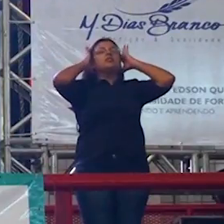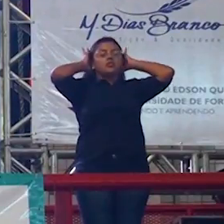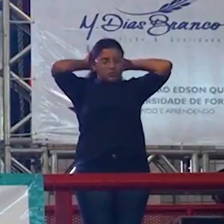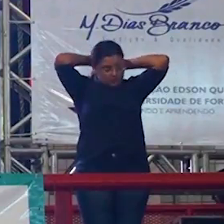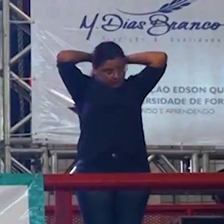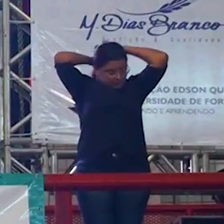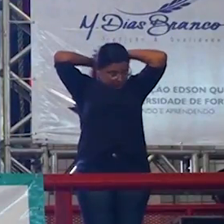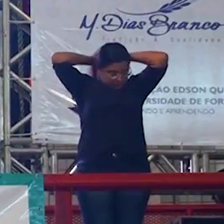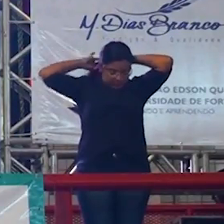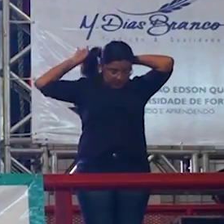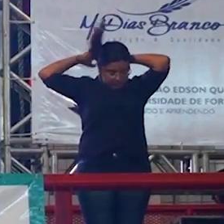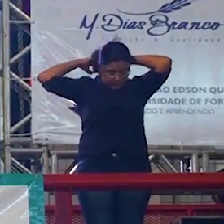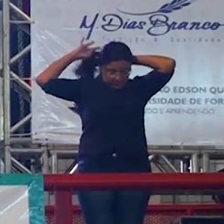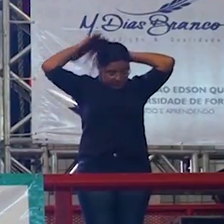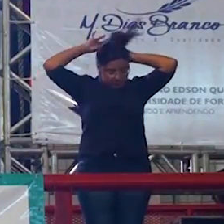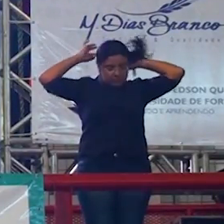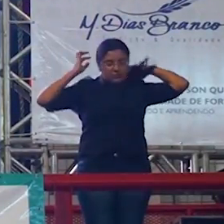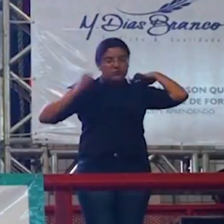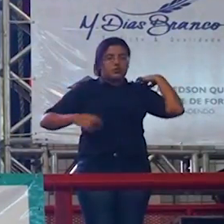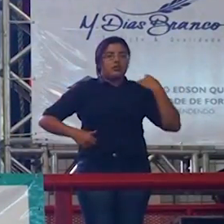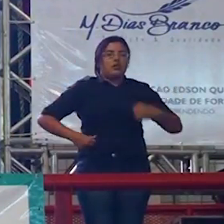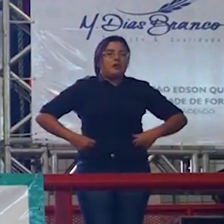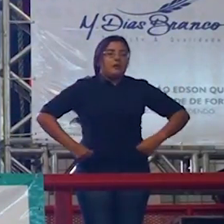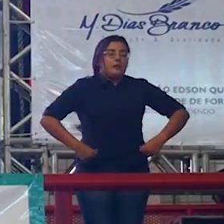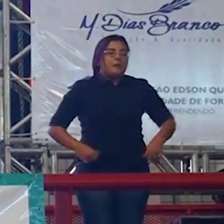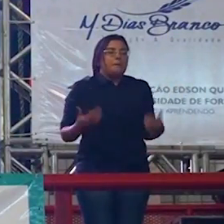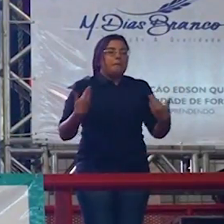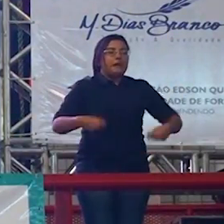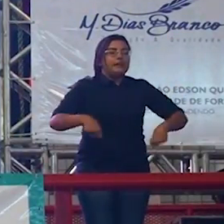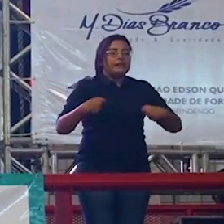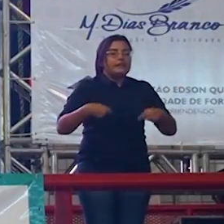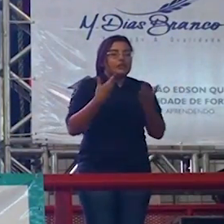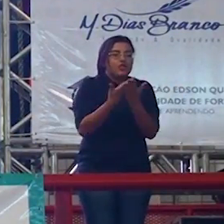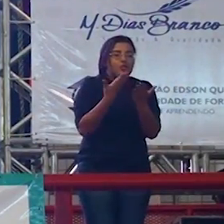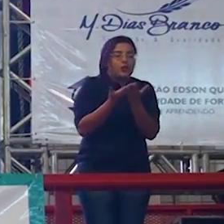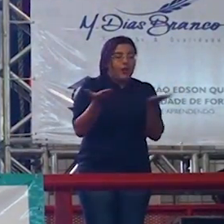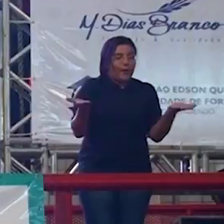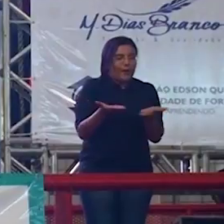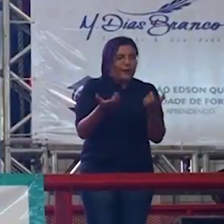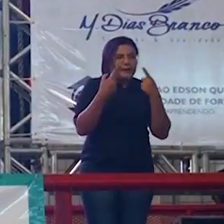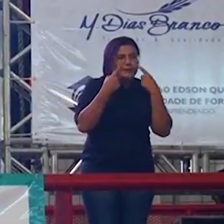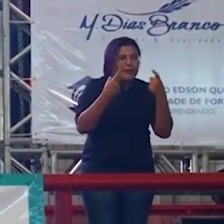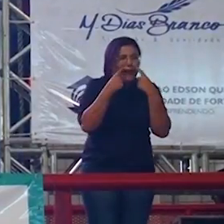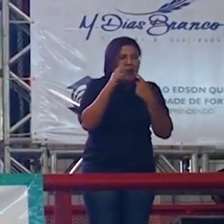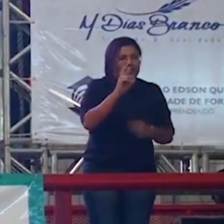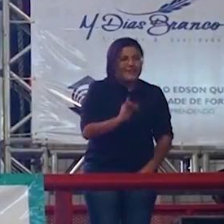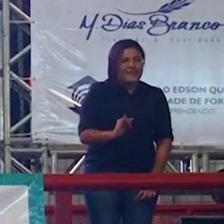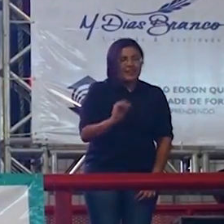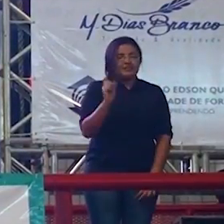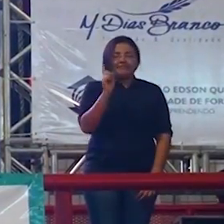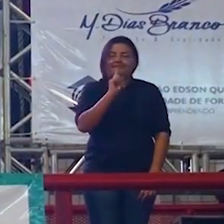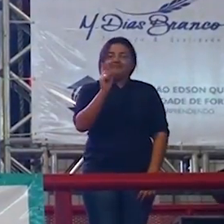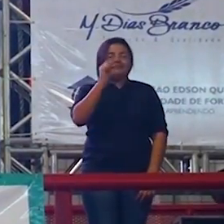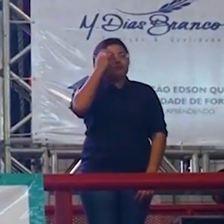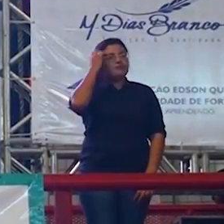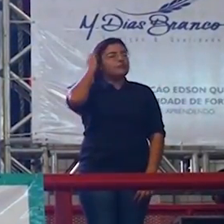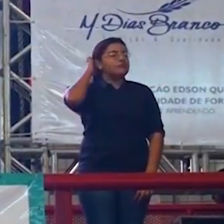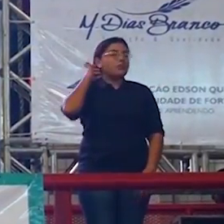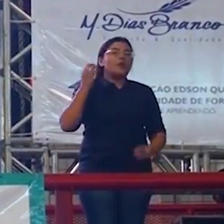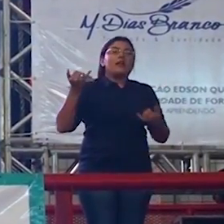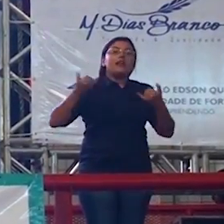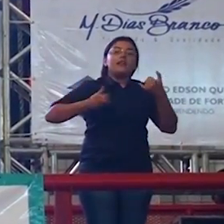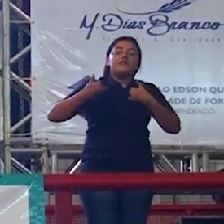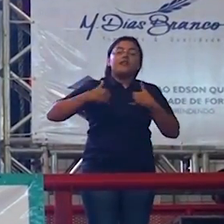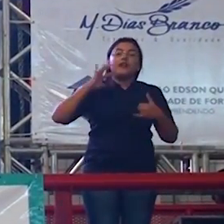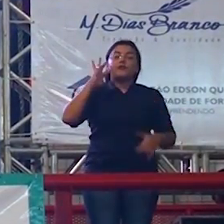Tudo que eu estudar hoje, Alexandre, amanhã eu já esqueci 70%. Vamos chorar. Não, não vamos chorar não. Vamos dizer como